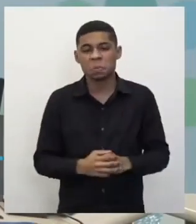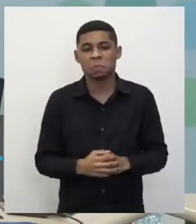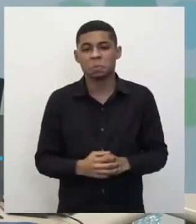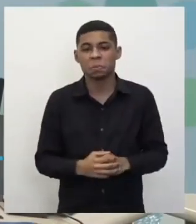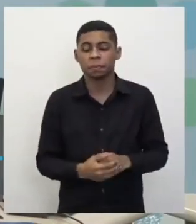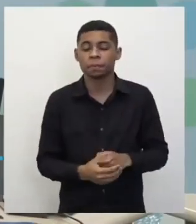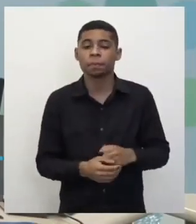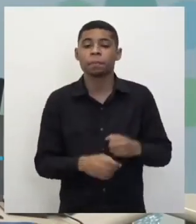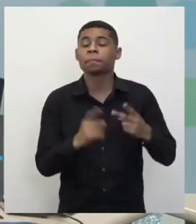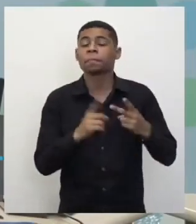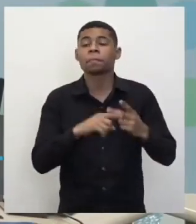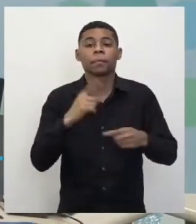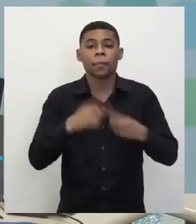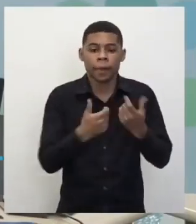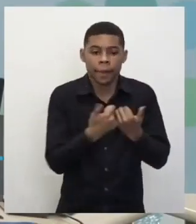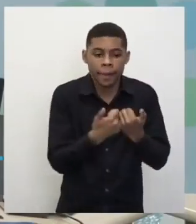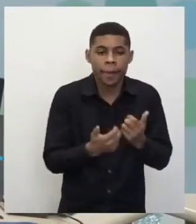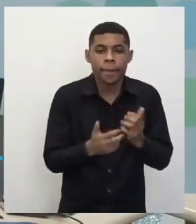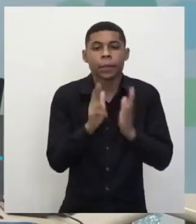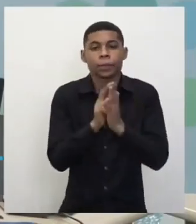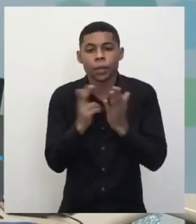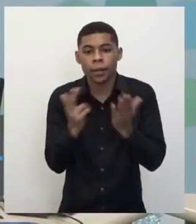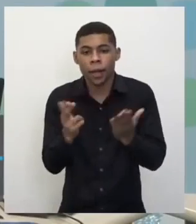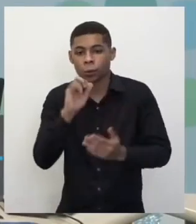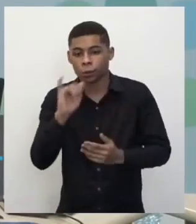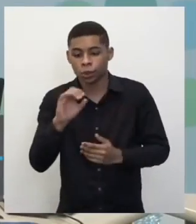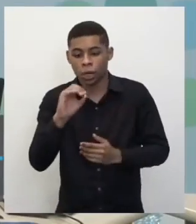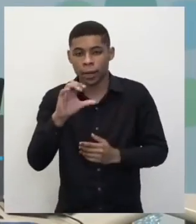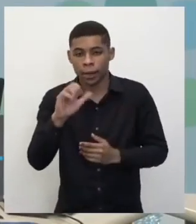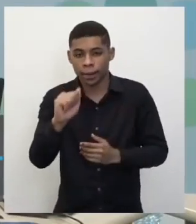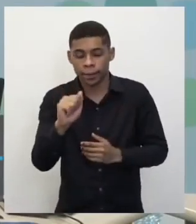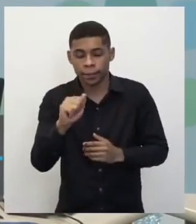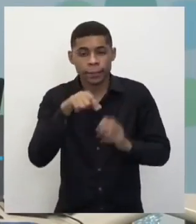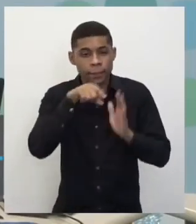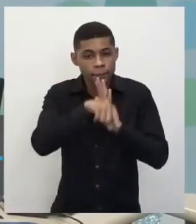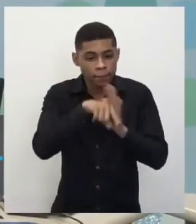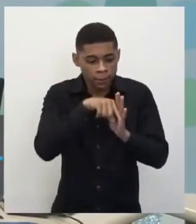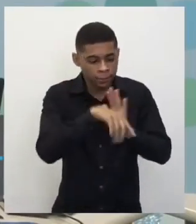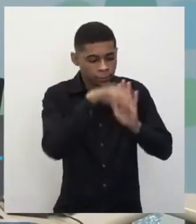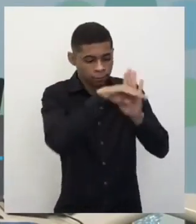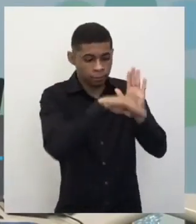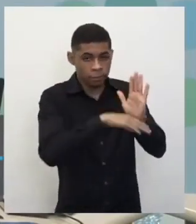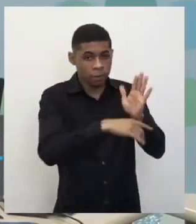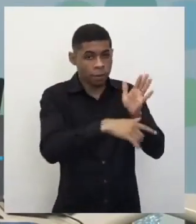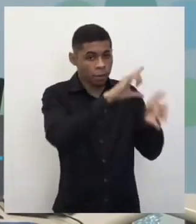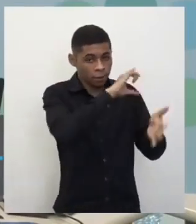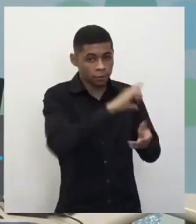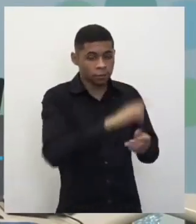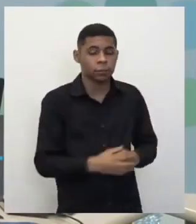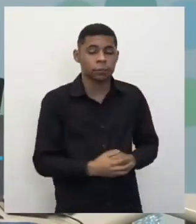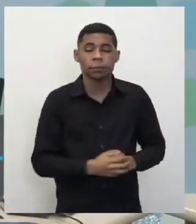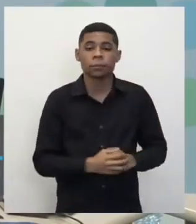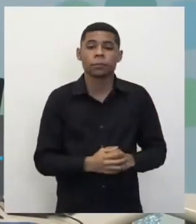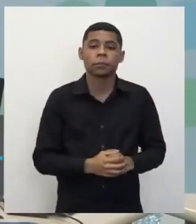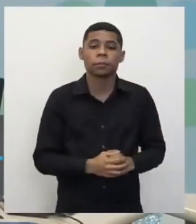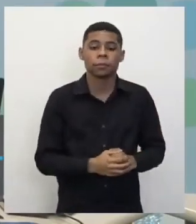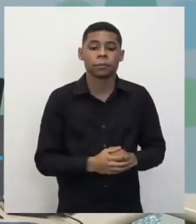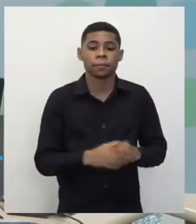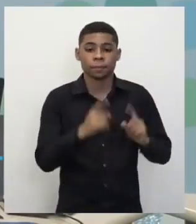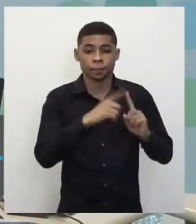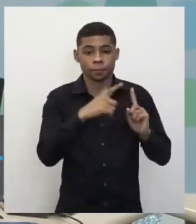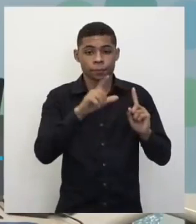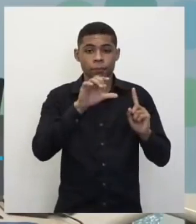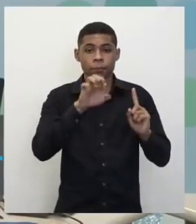Depois, games, jornal, Joca, pesquisa do roteiro. O aluno